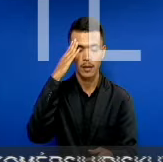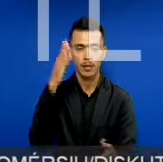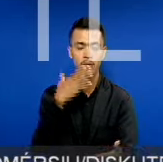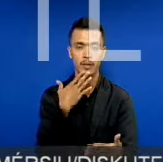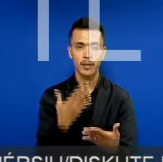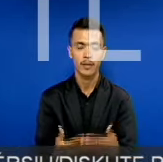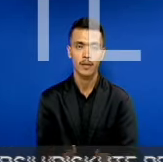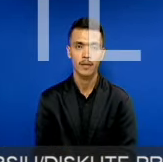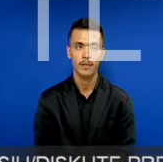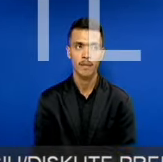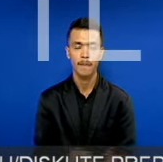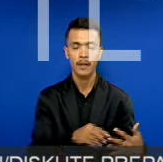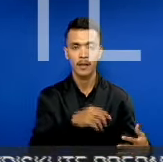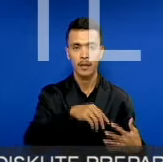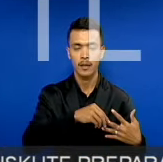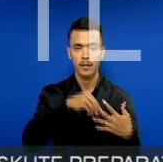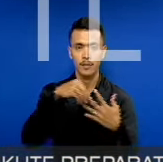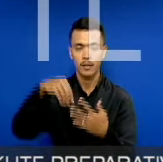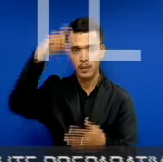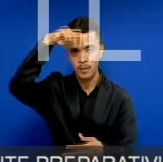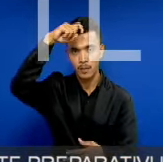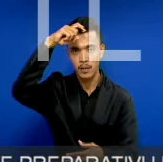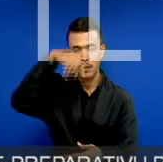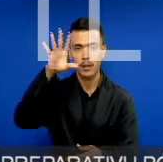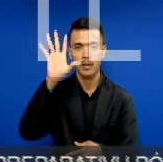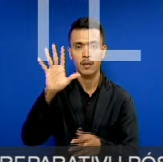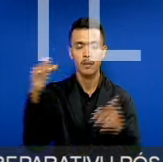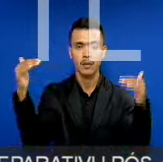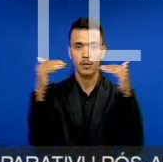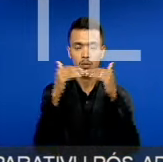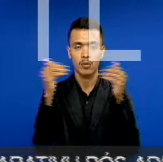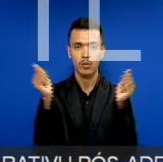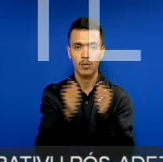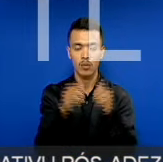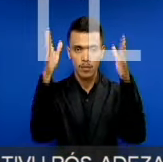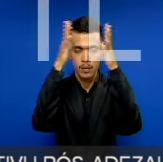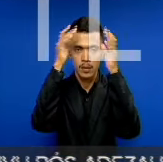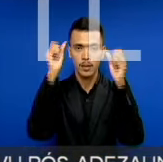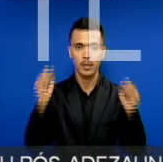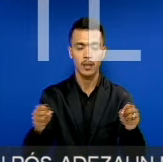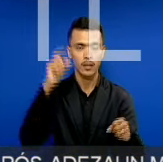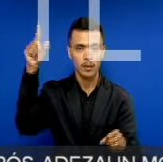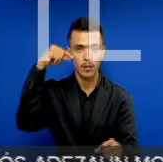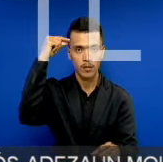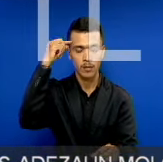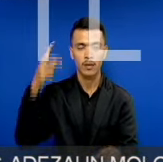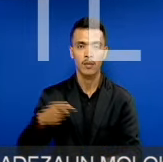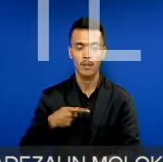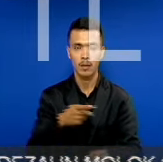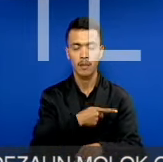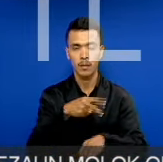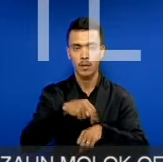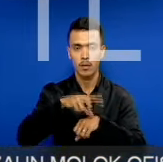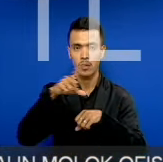diakona. Especialista jurídico na Lima se encontra moço presidente da República, governo, parlamento